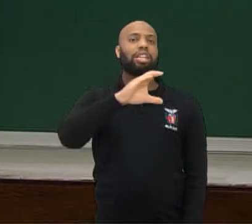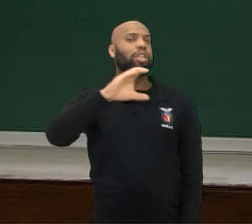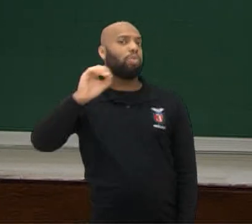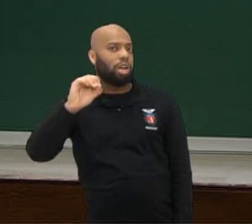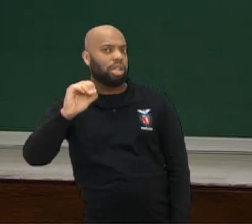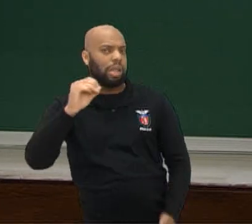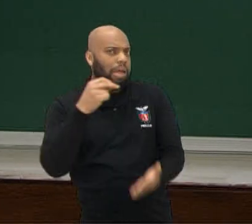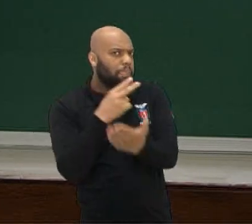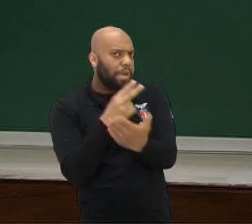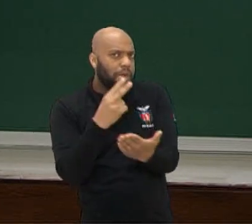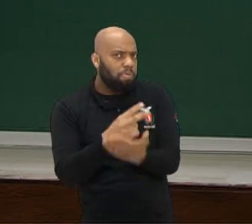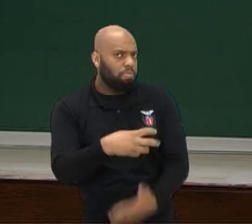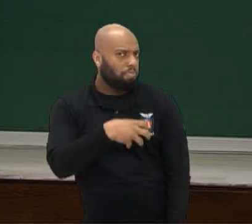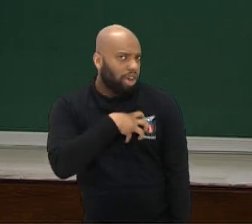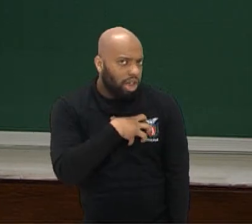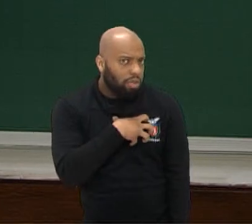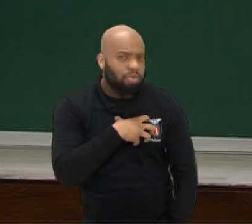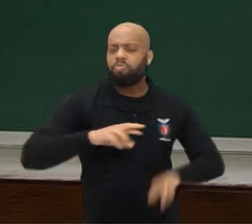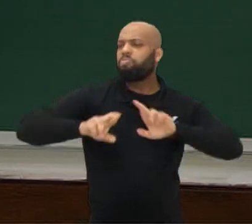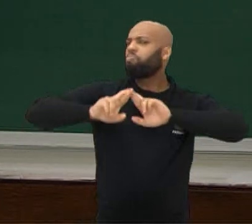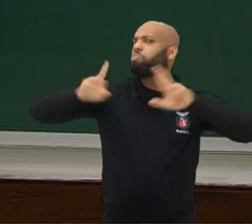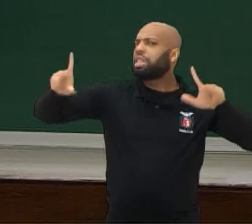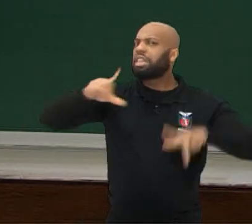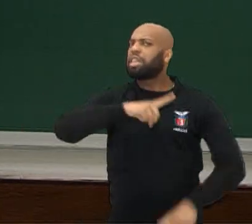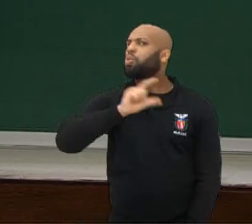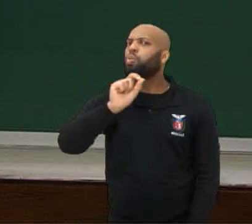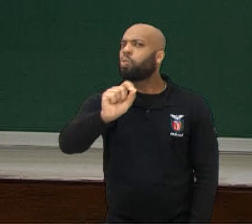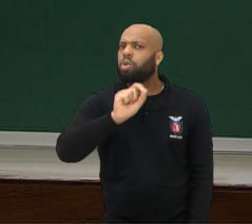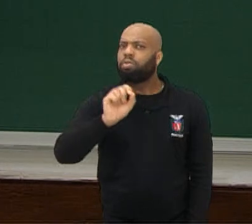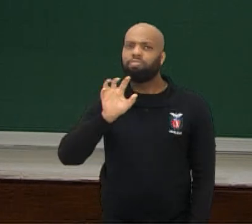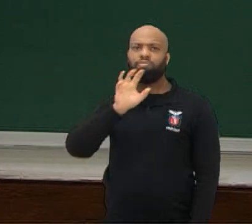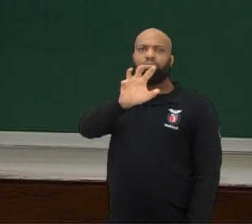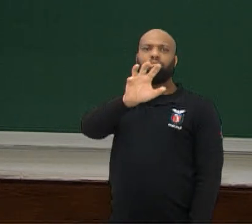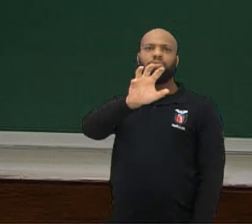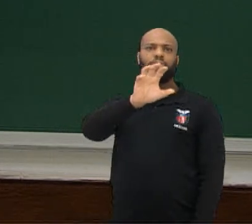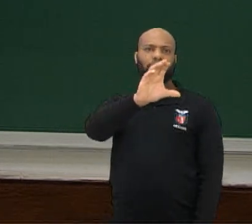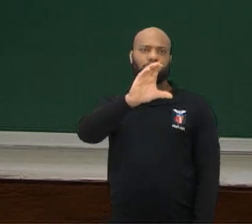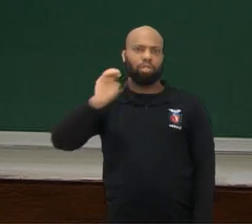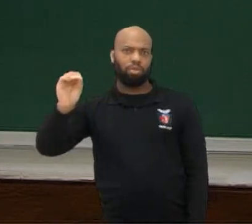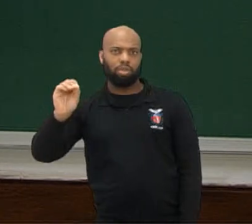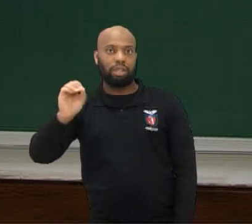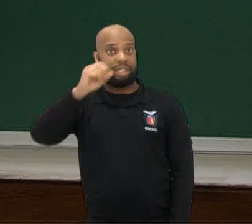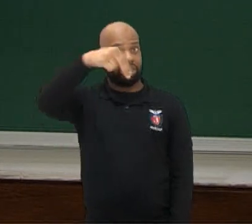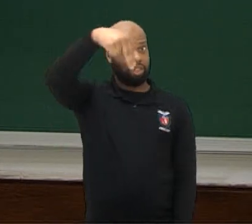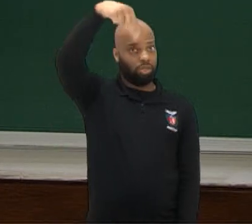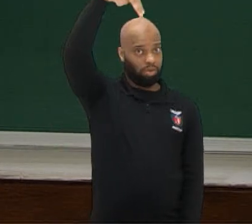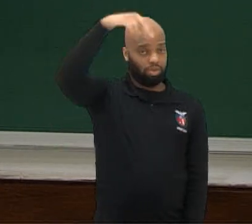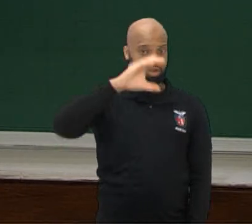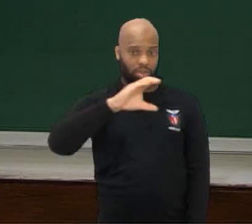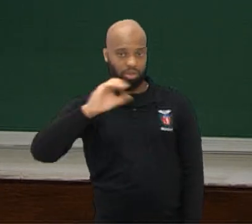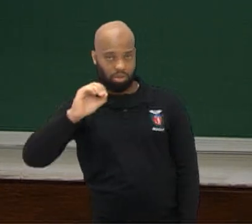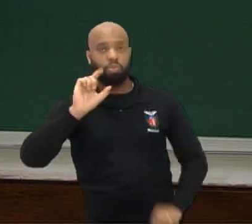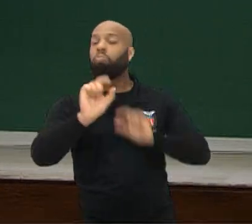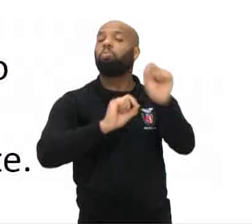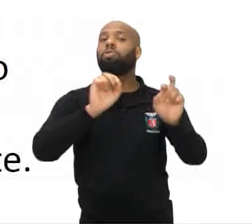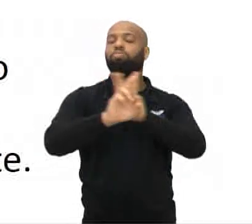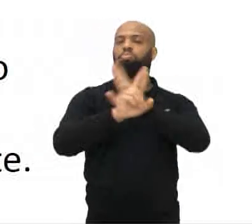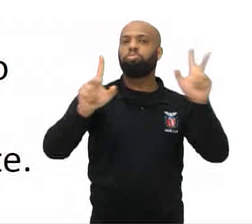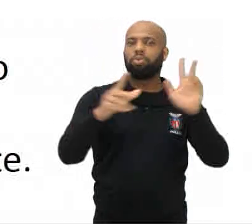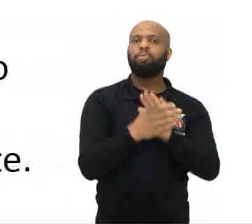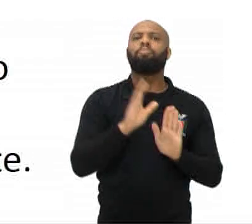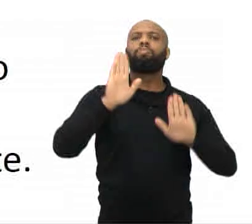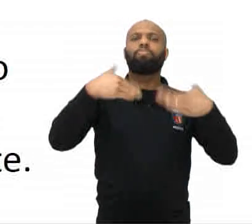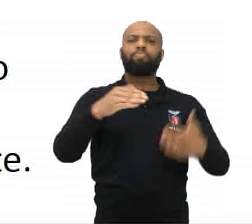ao Norte? Quais são as diferenças que nós vamos ter ali de ocupação do Norte e do Centro-Oeste? Então, quando eu